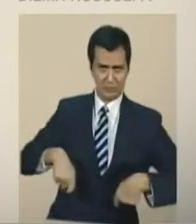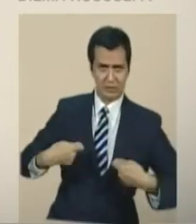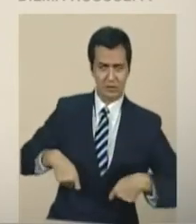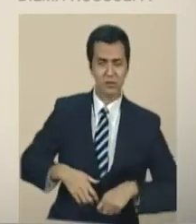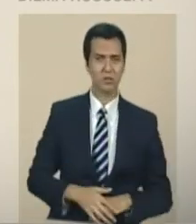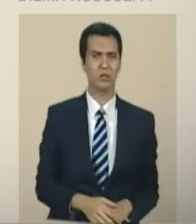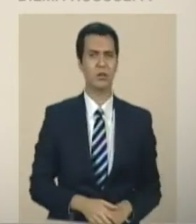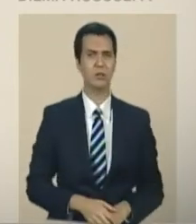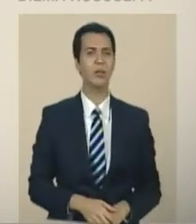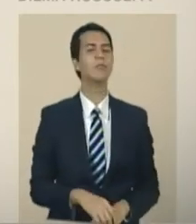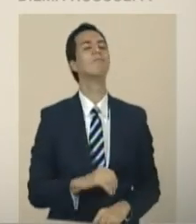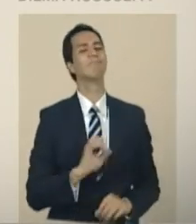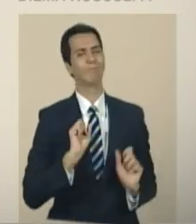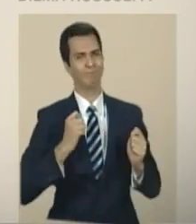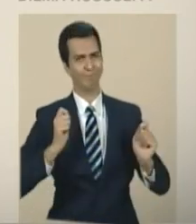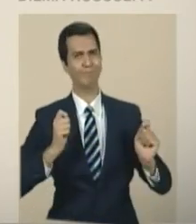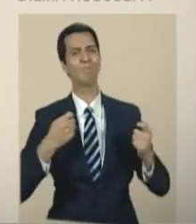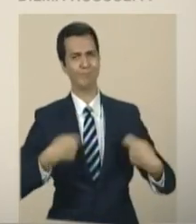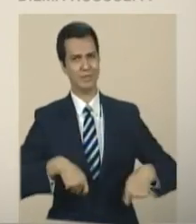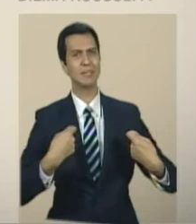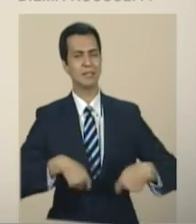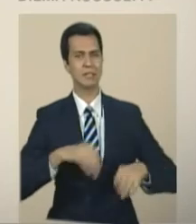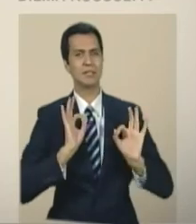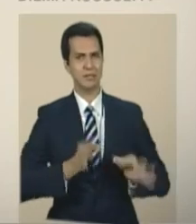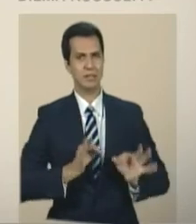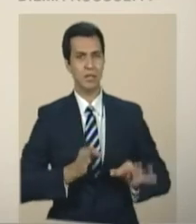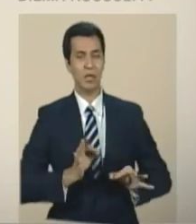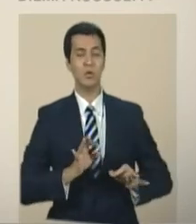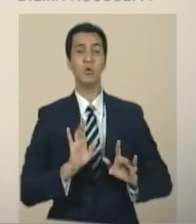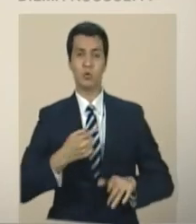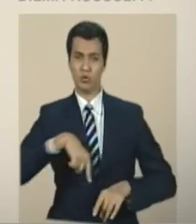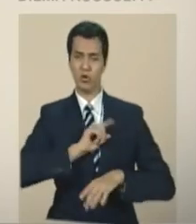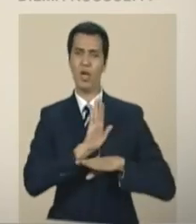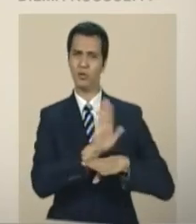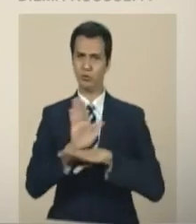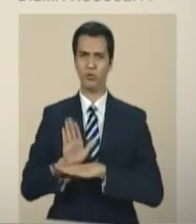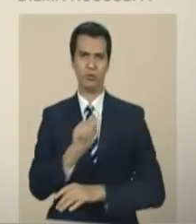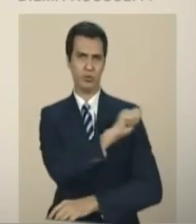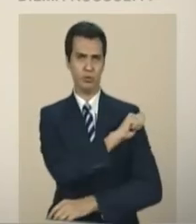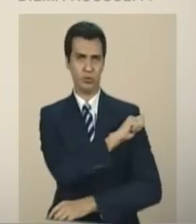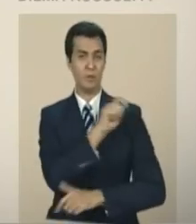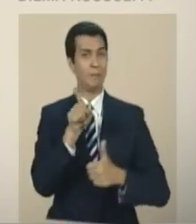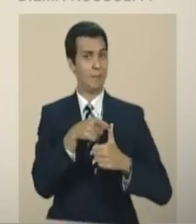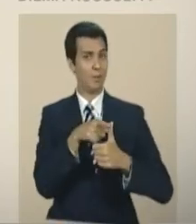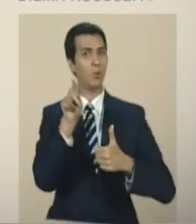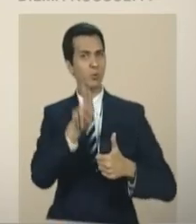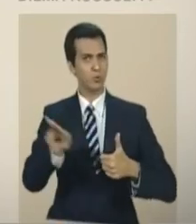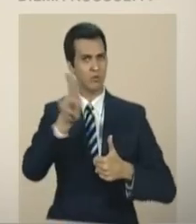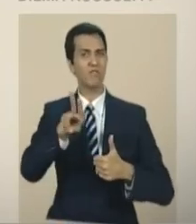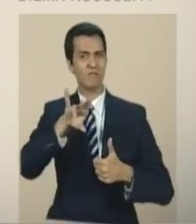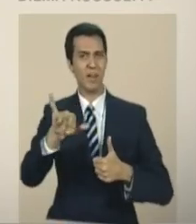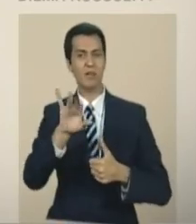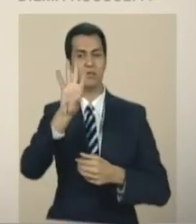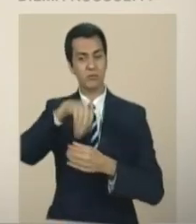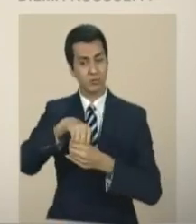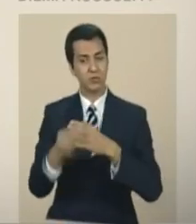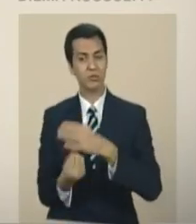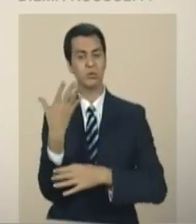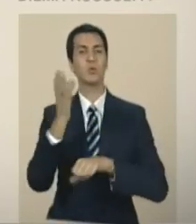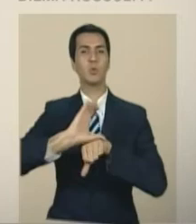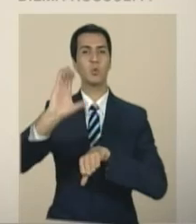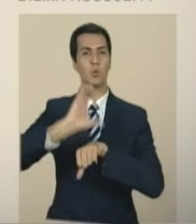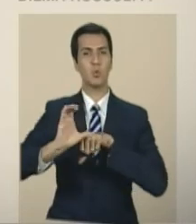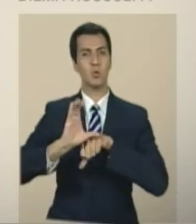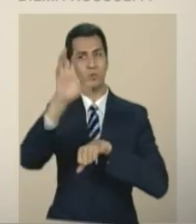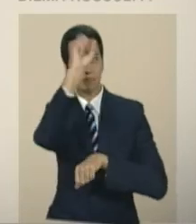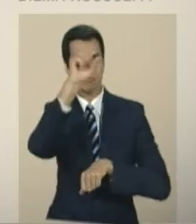a superar essa barreira primeiro nossas universidades vão oferecer cursos de línguas aqui no Brasil para